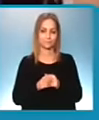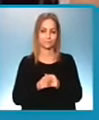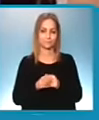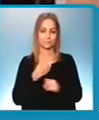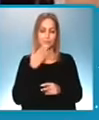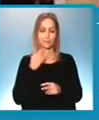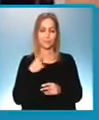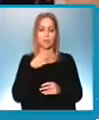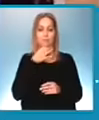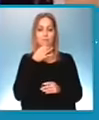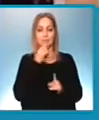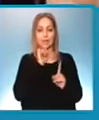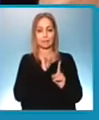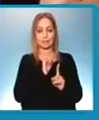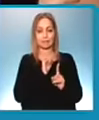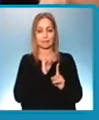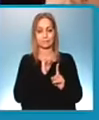Viram para dizer umas palavrinhas.